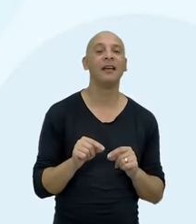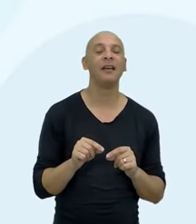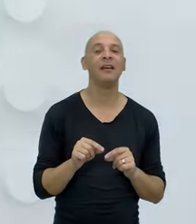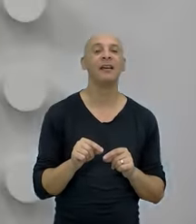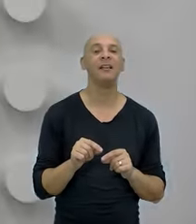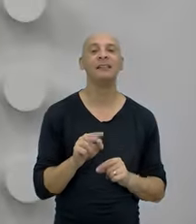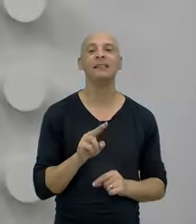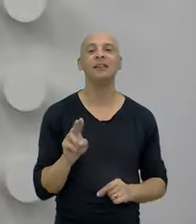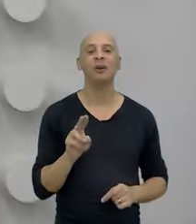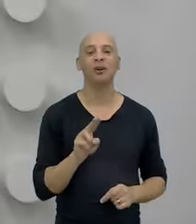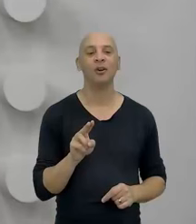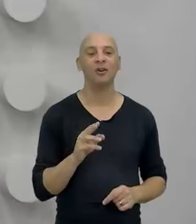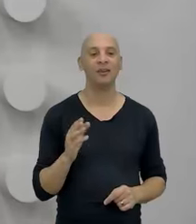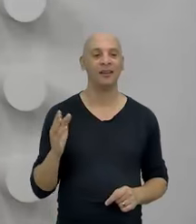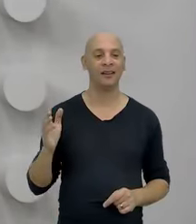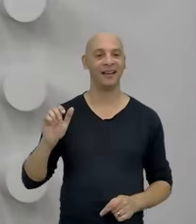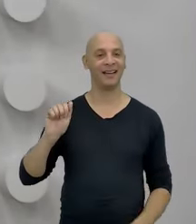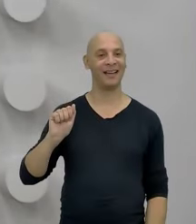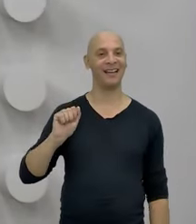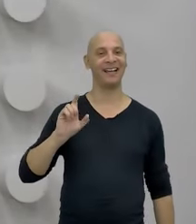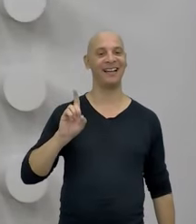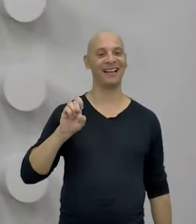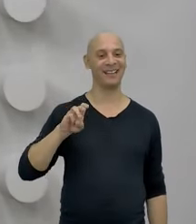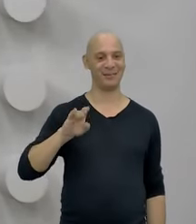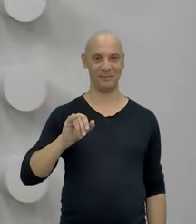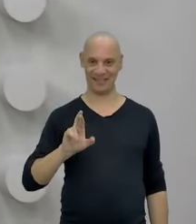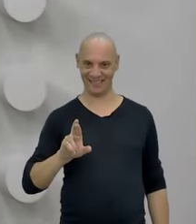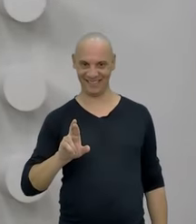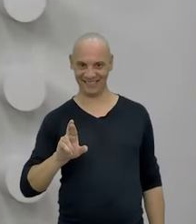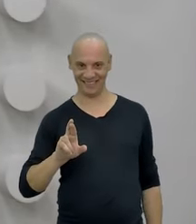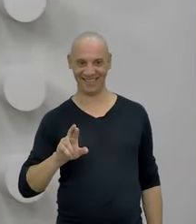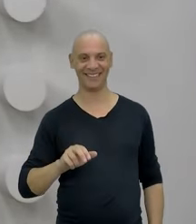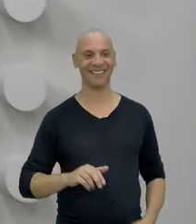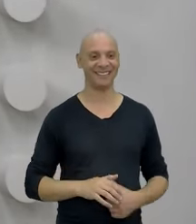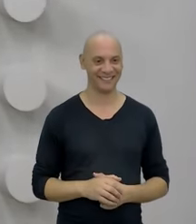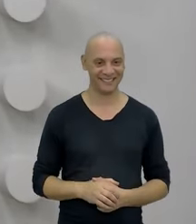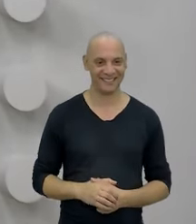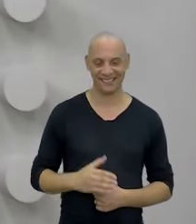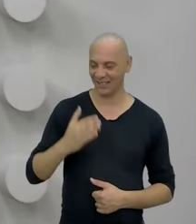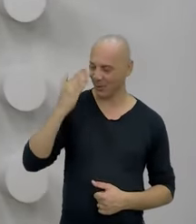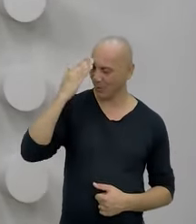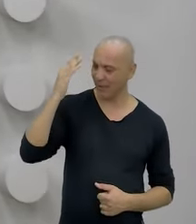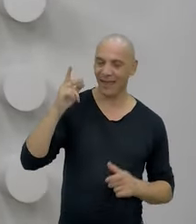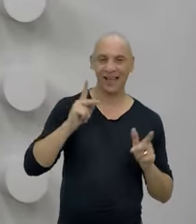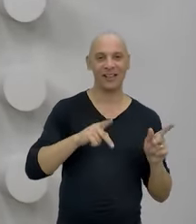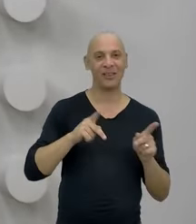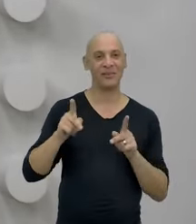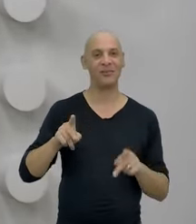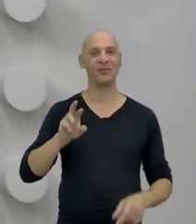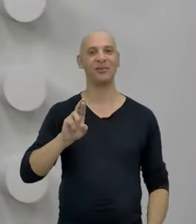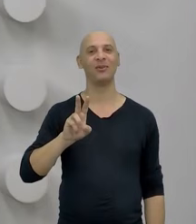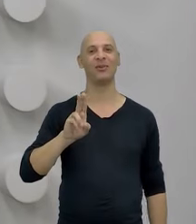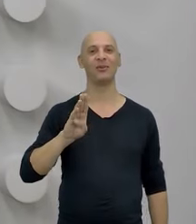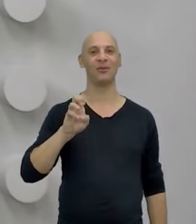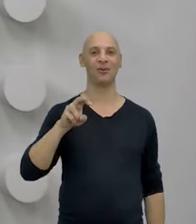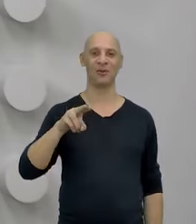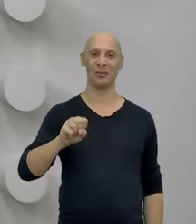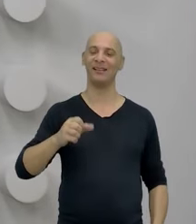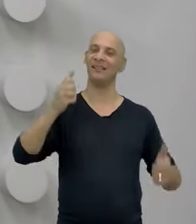né eu abrir programas amigo Ademir desculpa dormir muito obrigado Professor Rubens